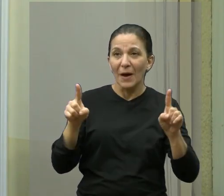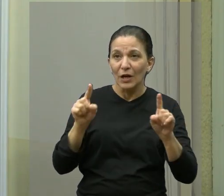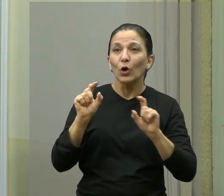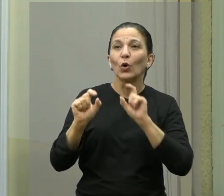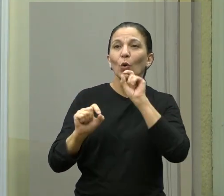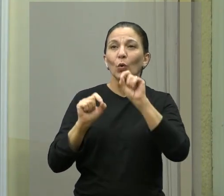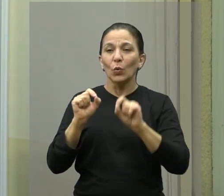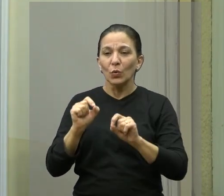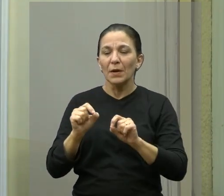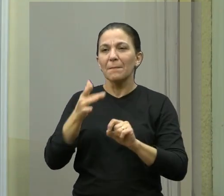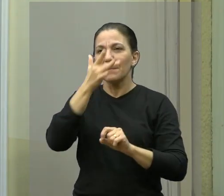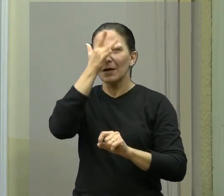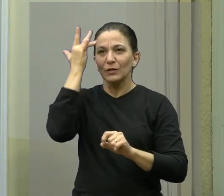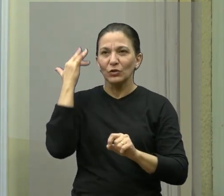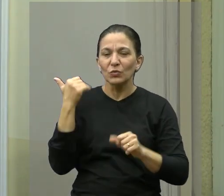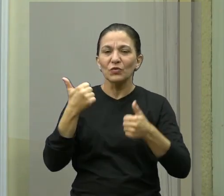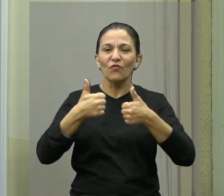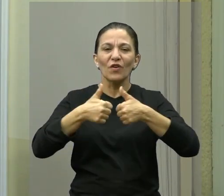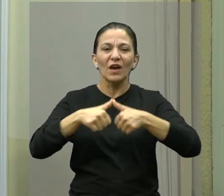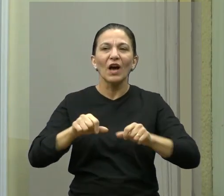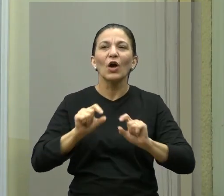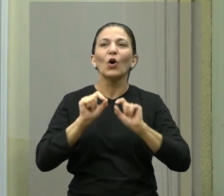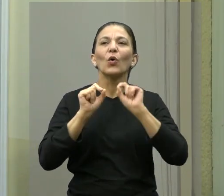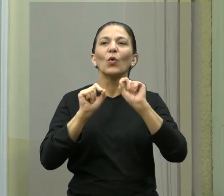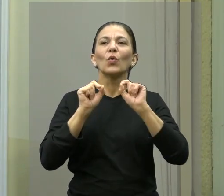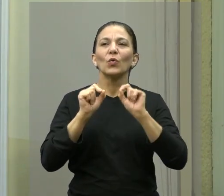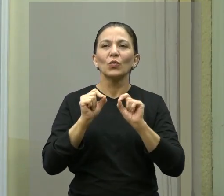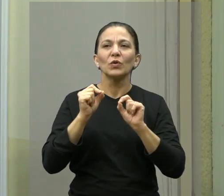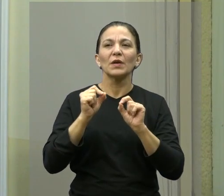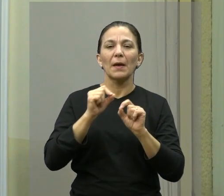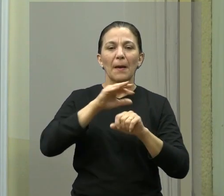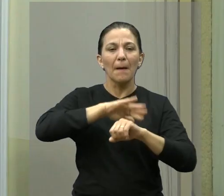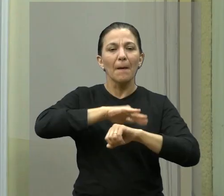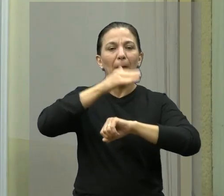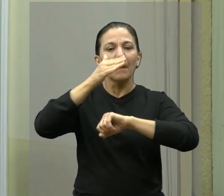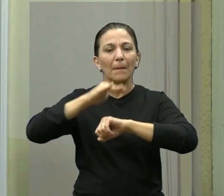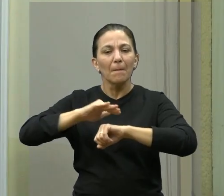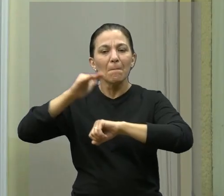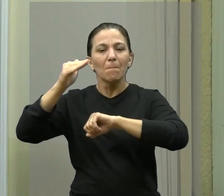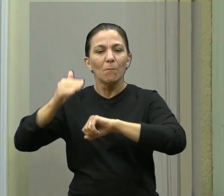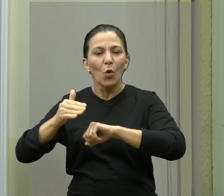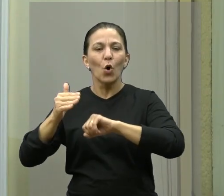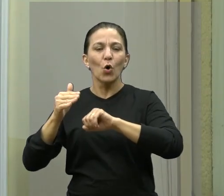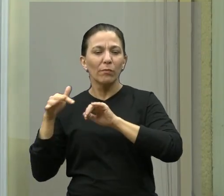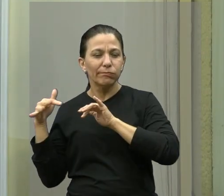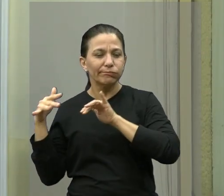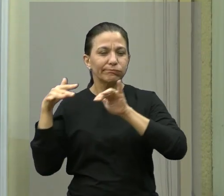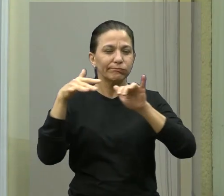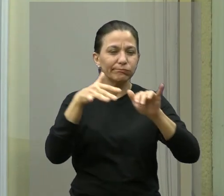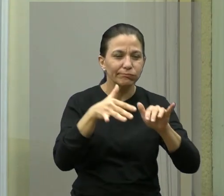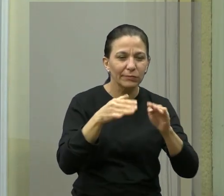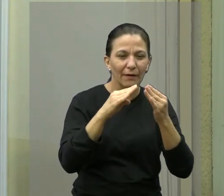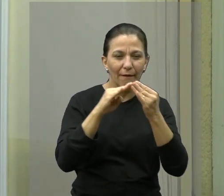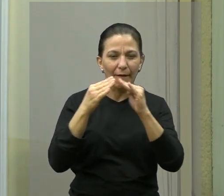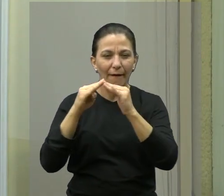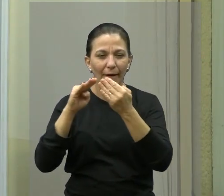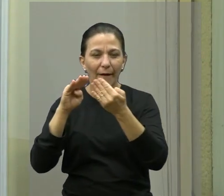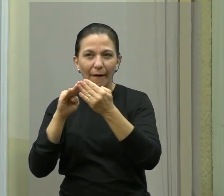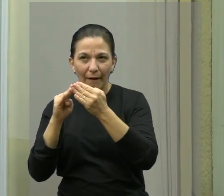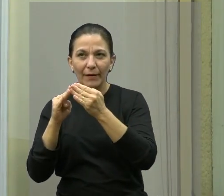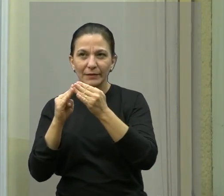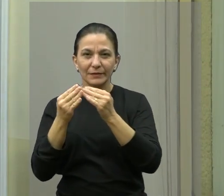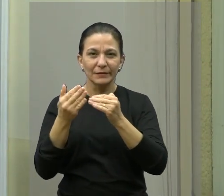muitos acabaram por se instalarem no conhecido Morro da Providência e se juntaram aos ex-moradores dos